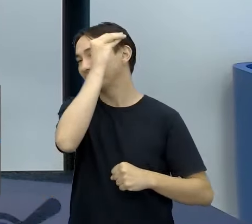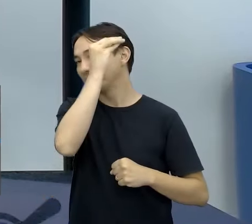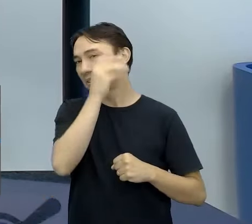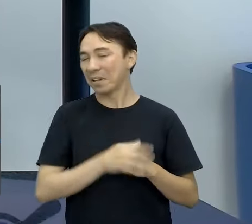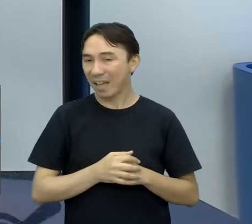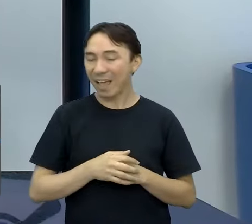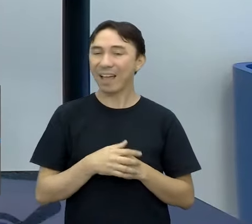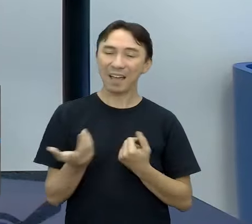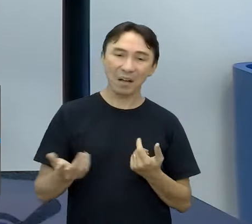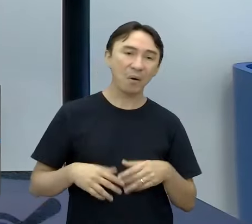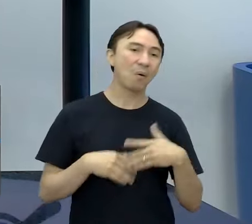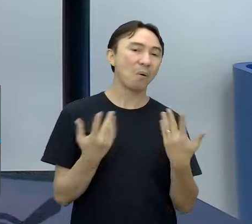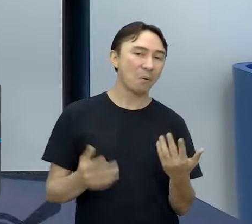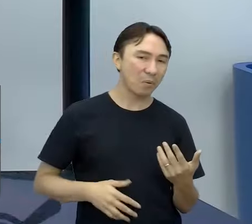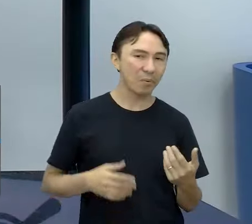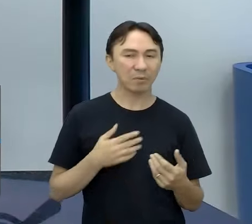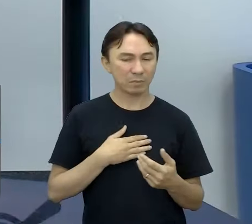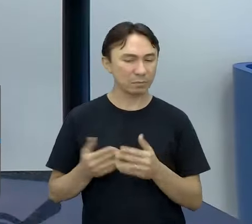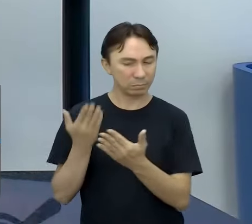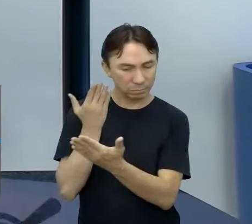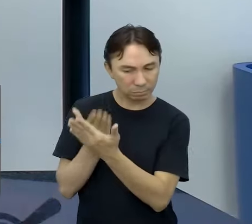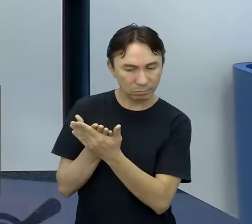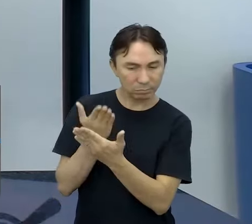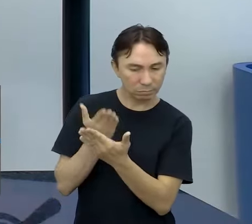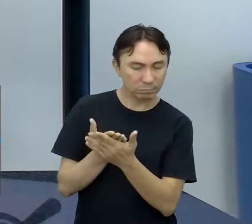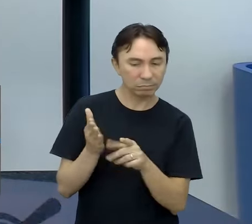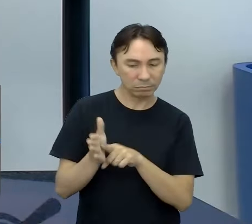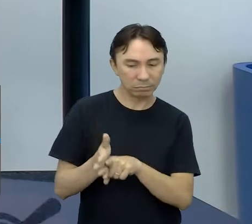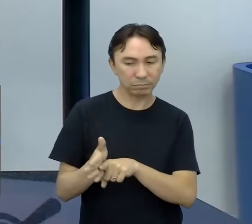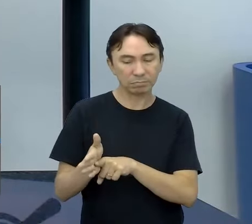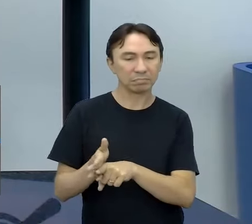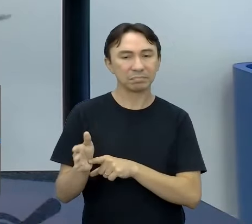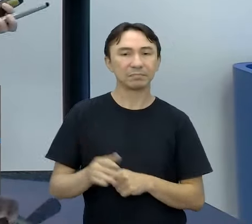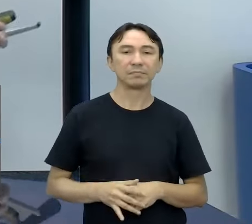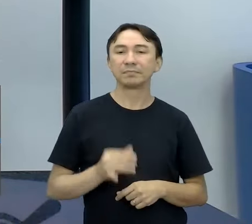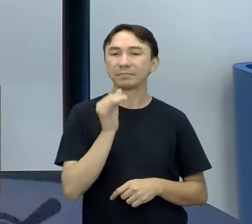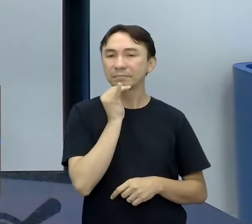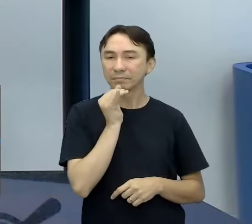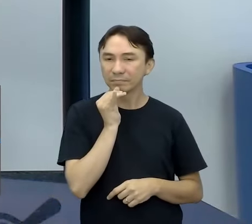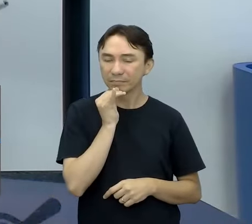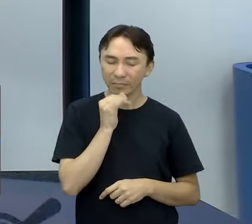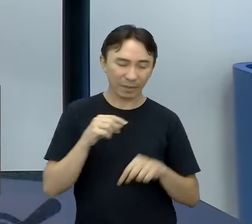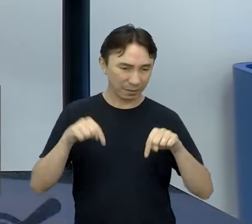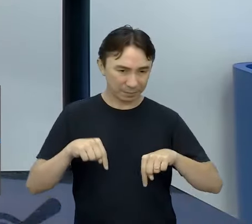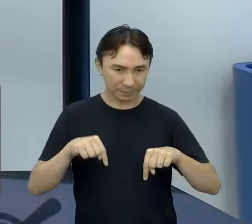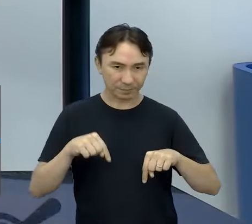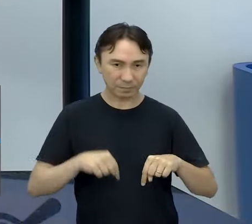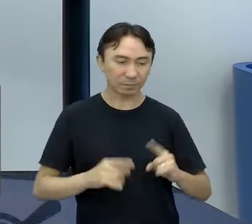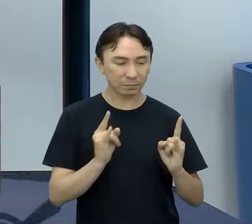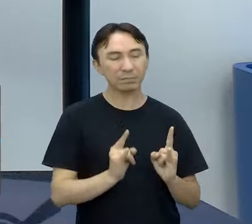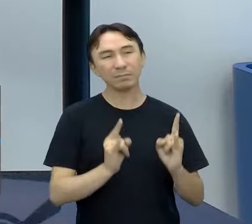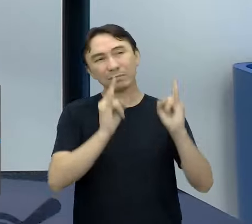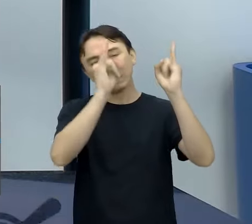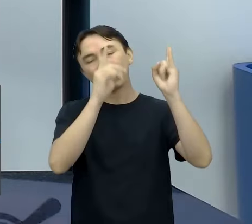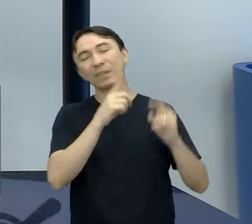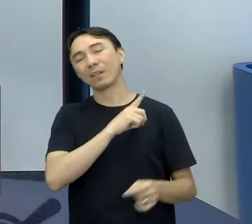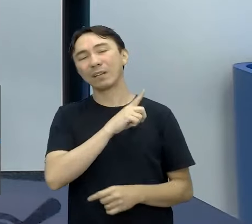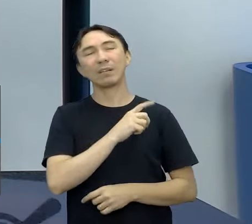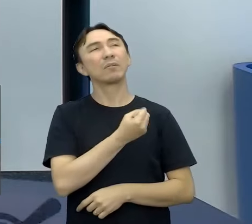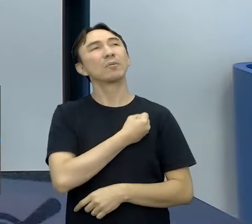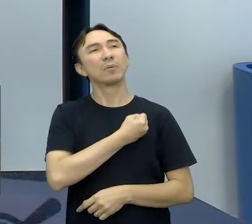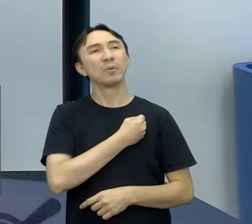nesse prédio aqui, tem no apartamento 1, sei lá, nessa residência, do 1 até o 100. Eu vou pegar o 100? Não, eu vou escolher o 1, o 5. Aí eu